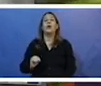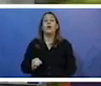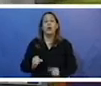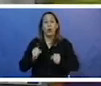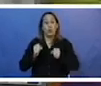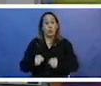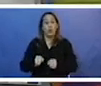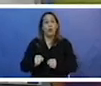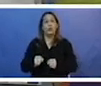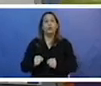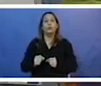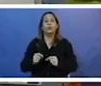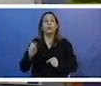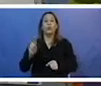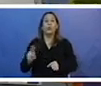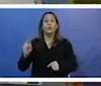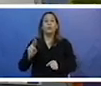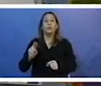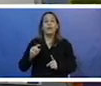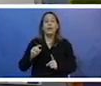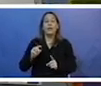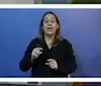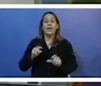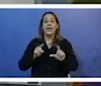do avião, olha o que fica, ó.